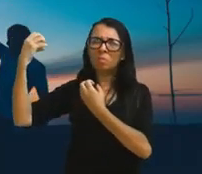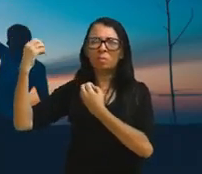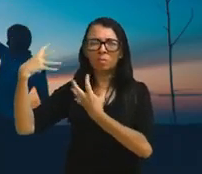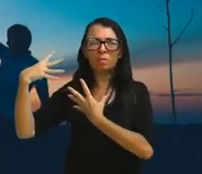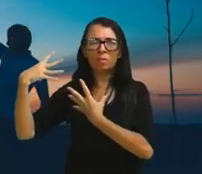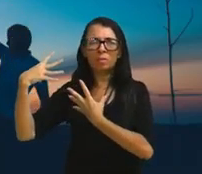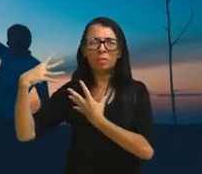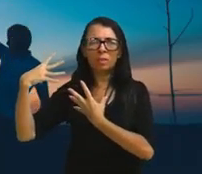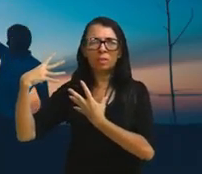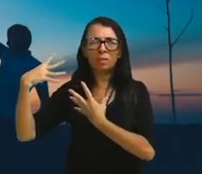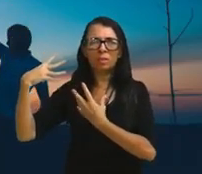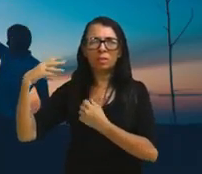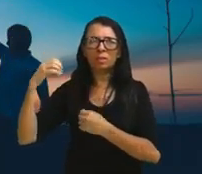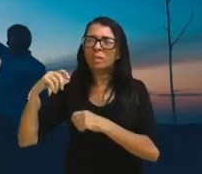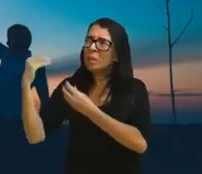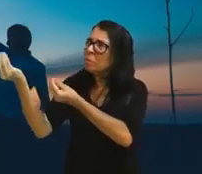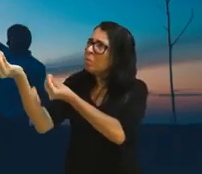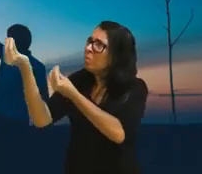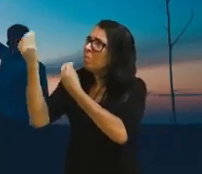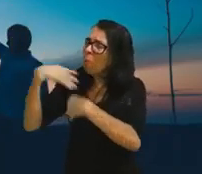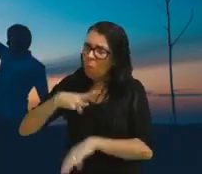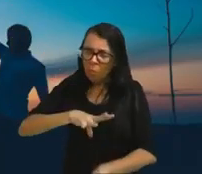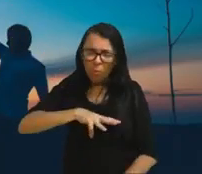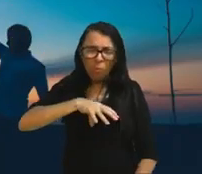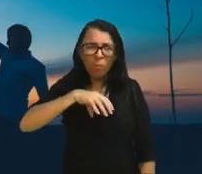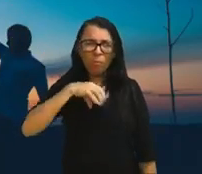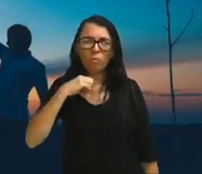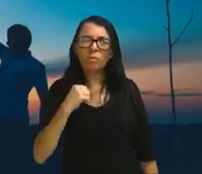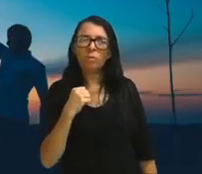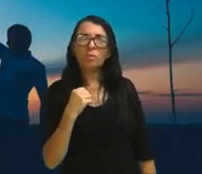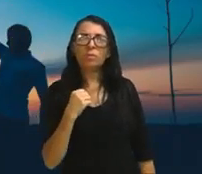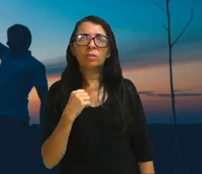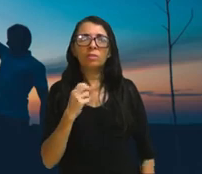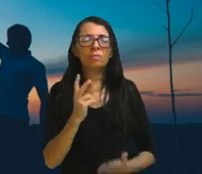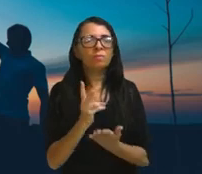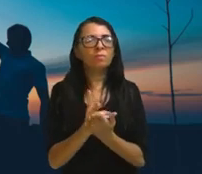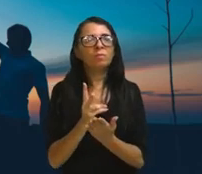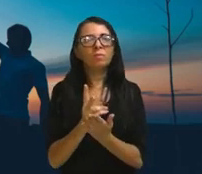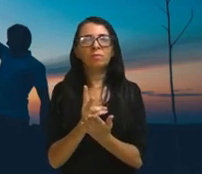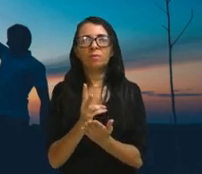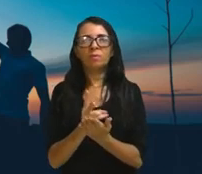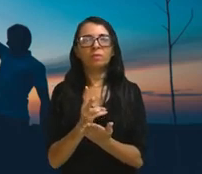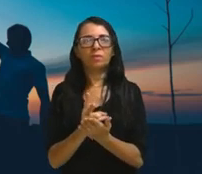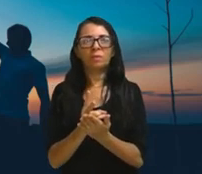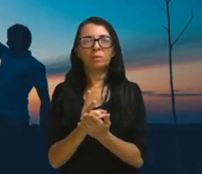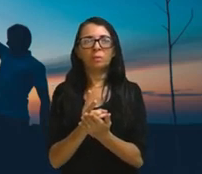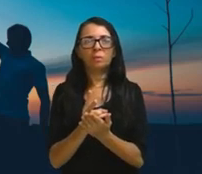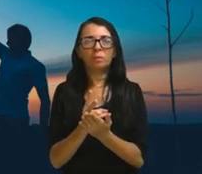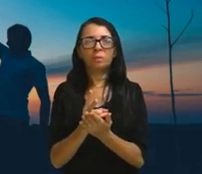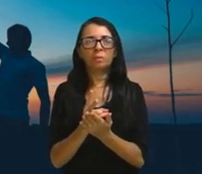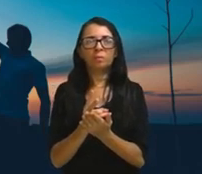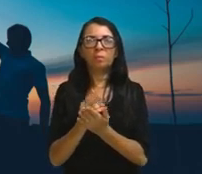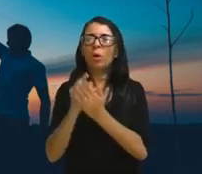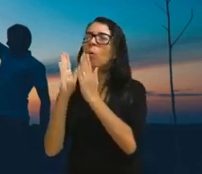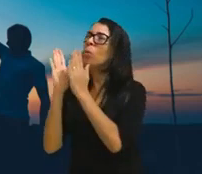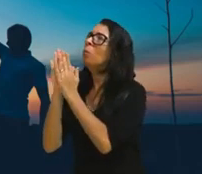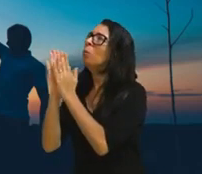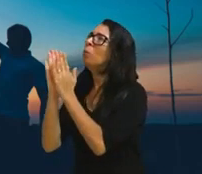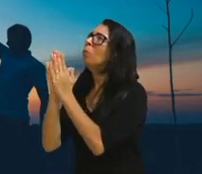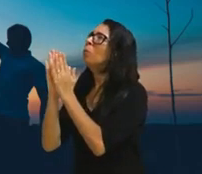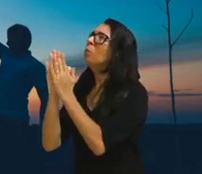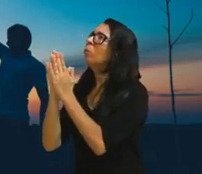de Deus. Por isso convido você nessa noite a ter o seu coração aberto, a sua